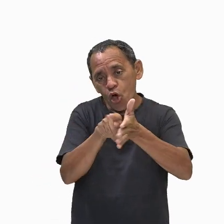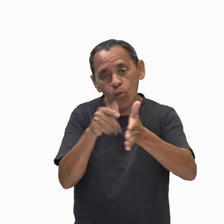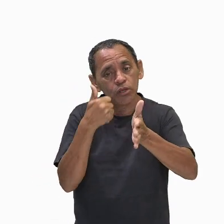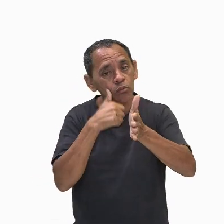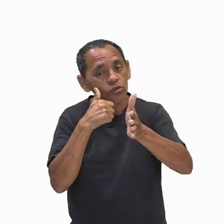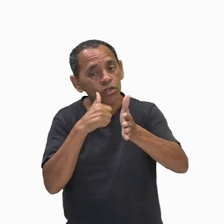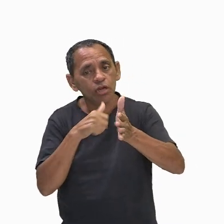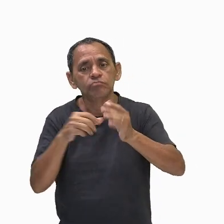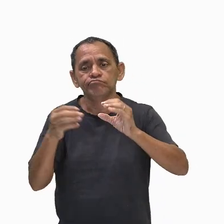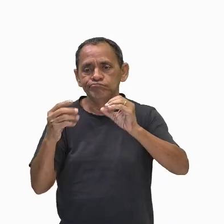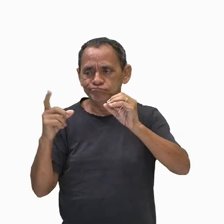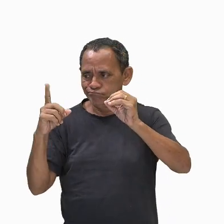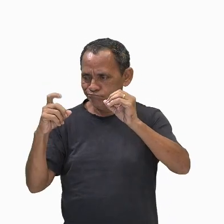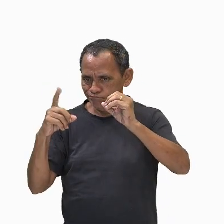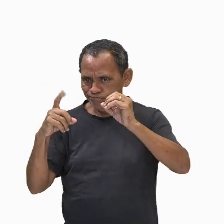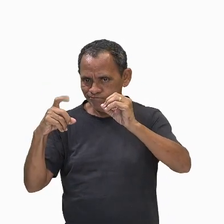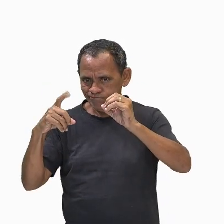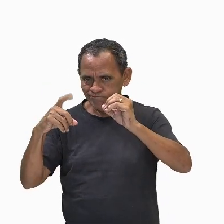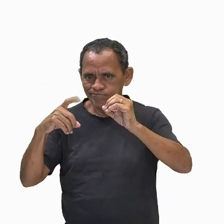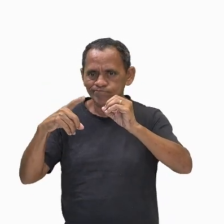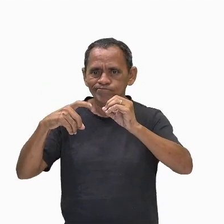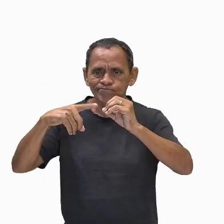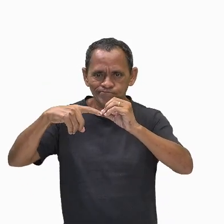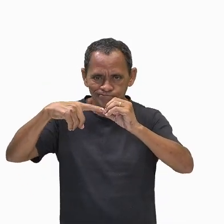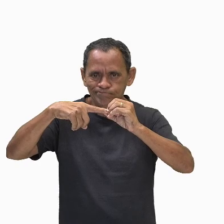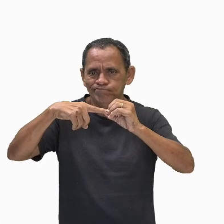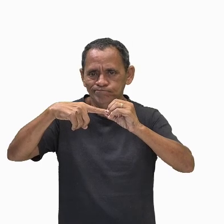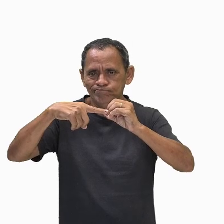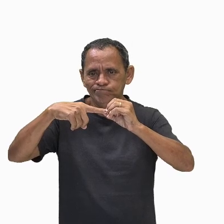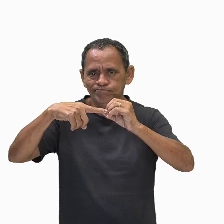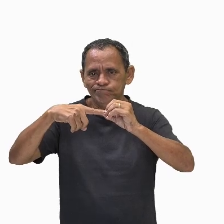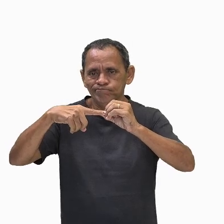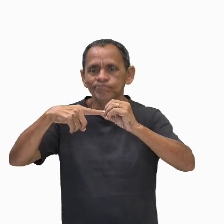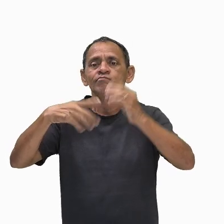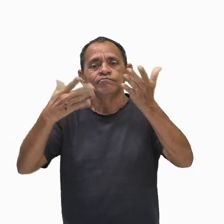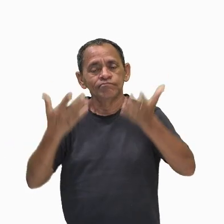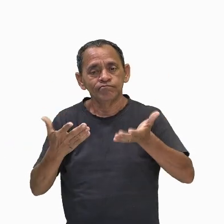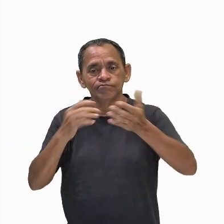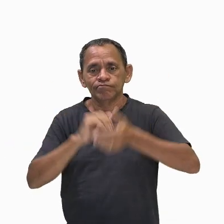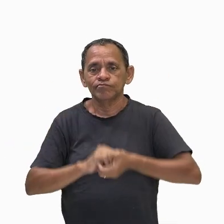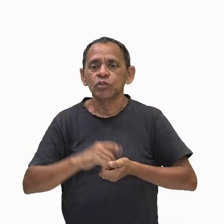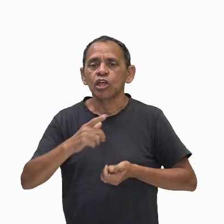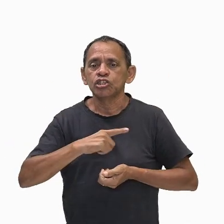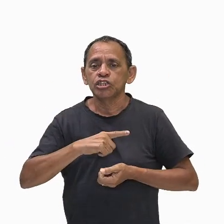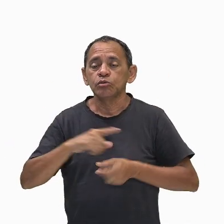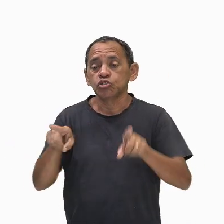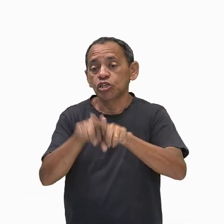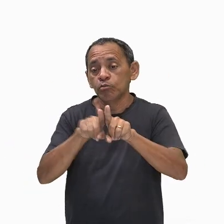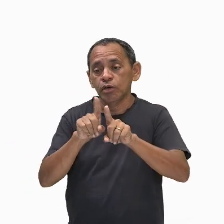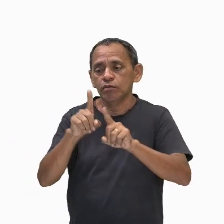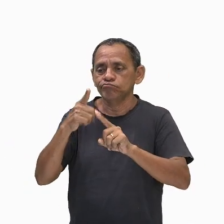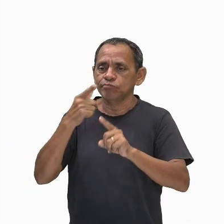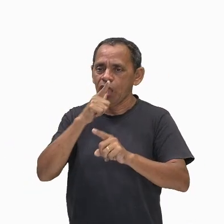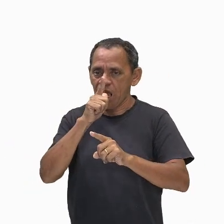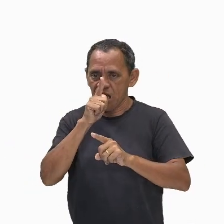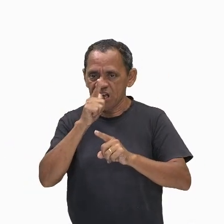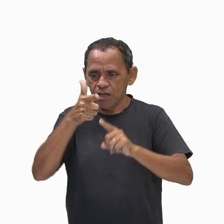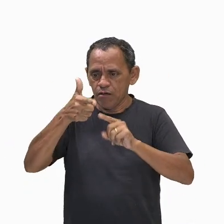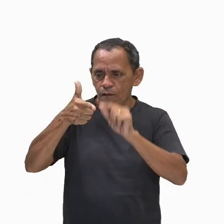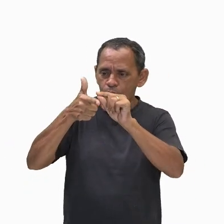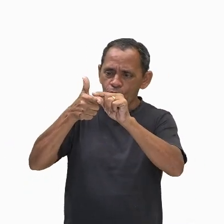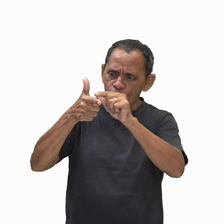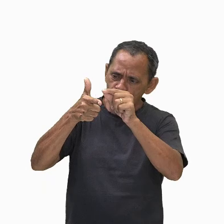espermatozoides eles devem ser transportados. E ali, ainda temos a uretra. A uretra vai ser